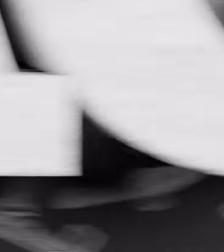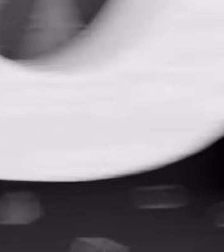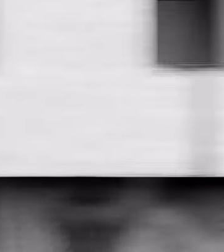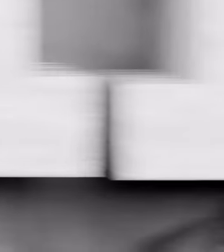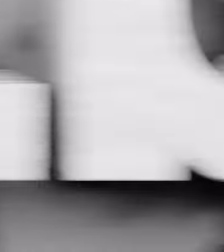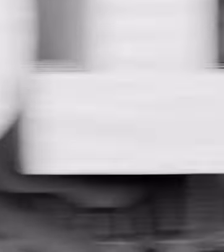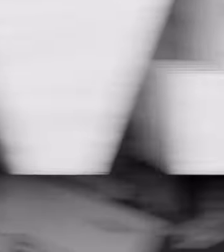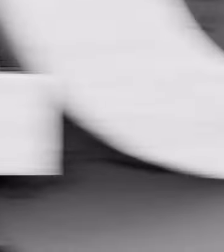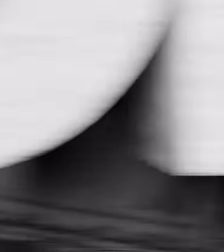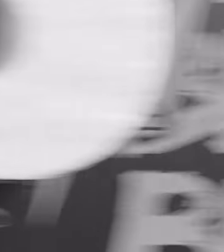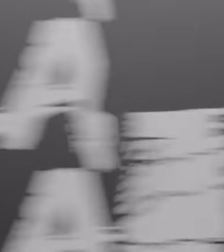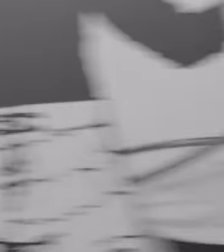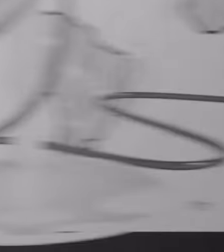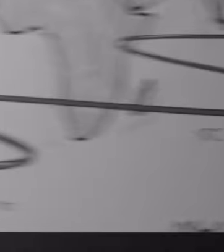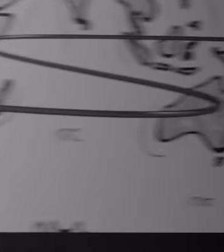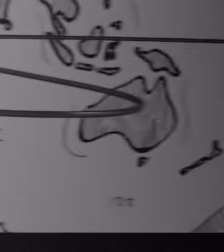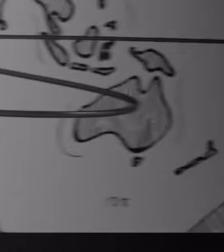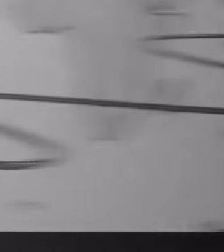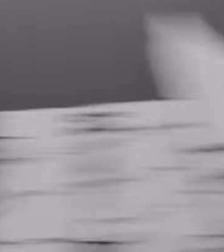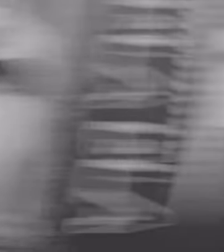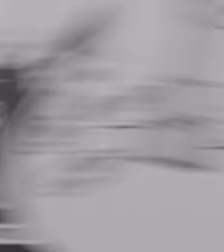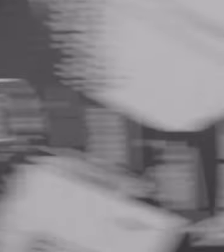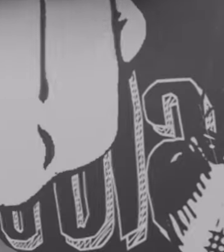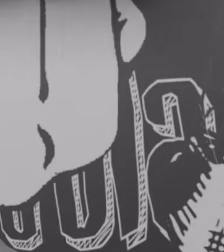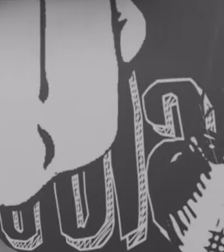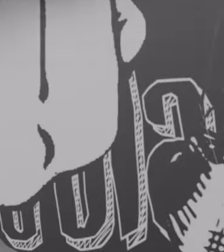é eu